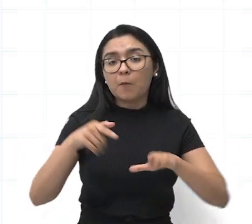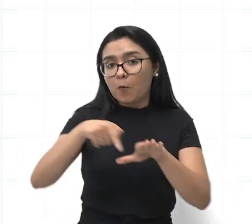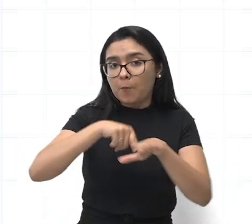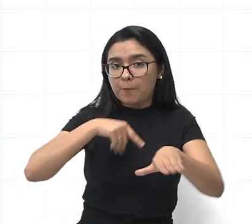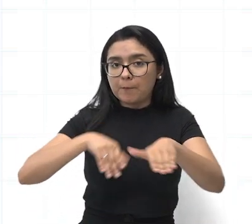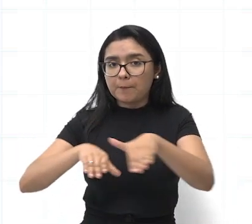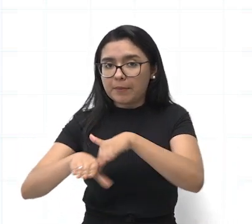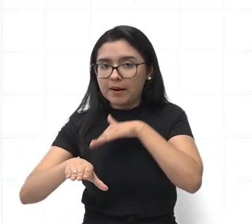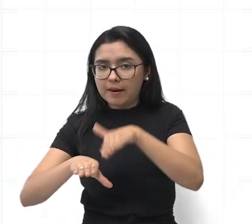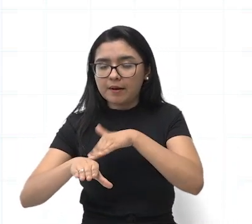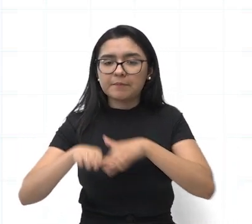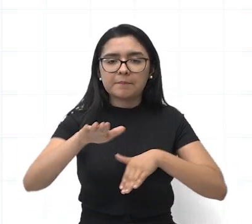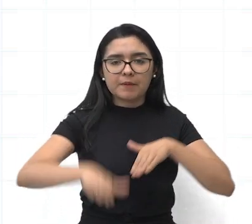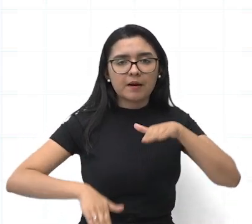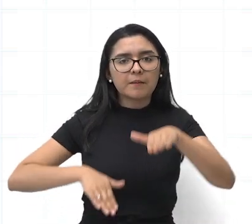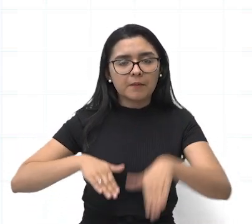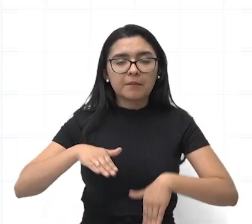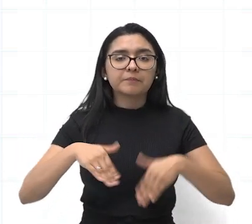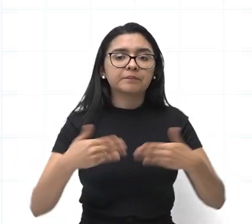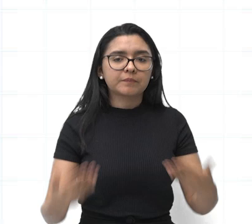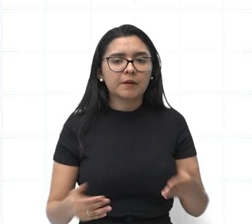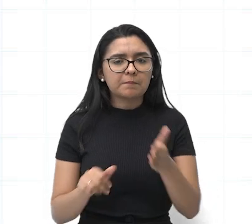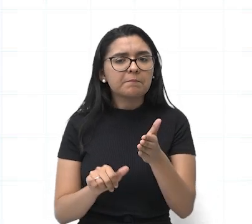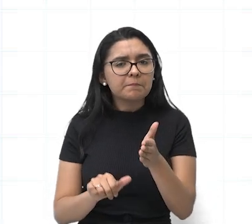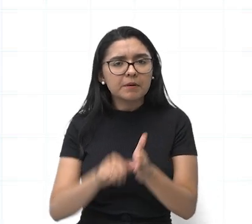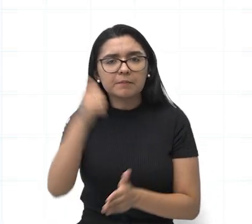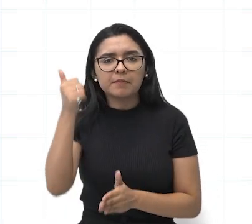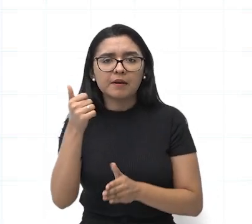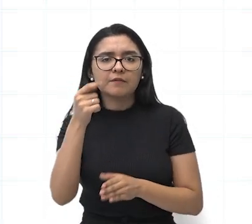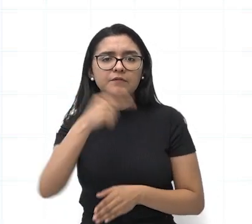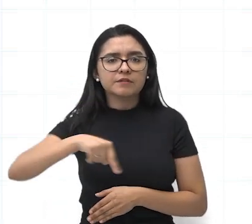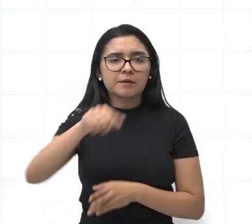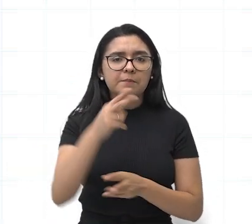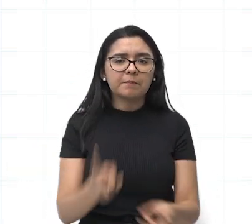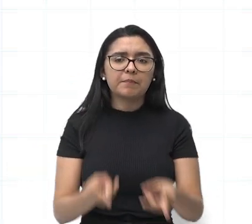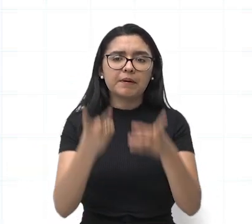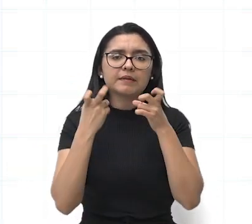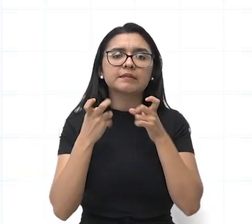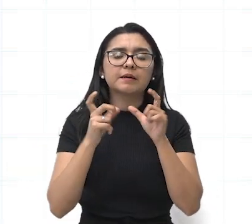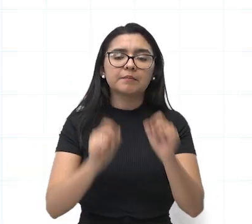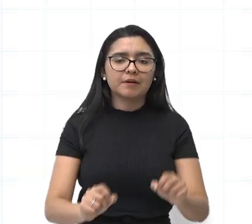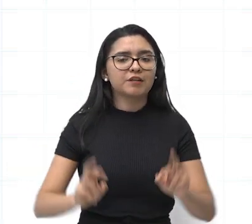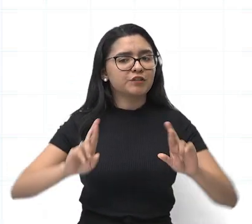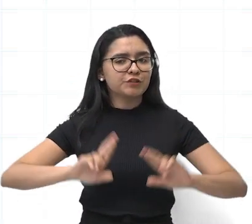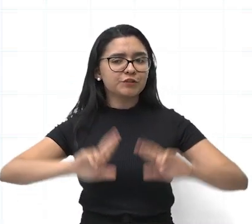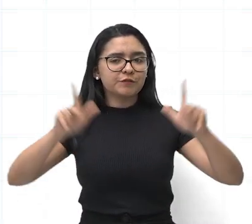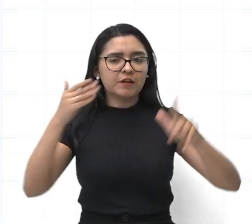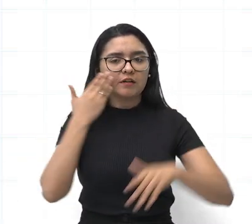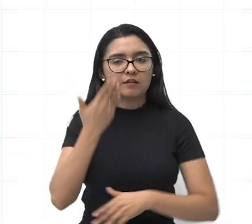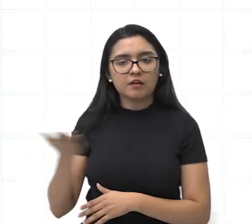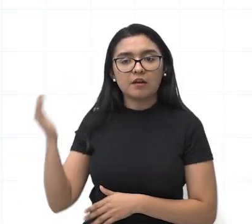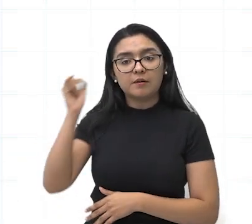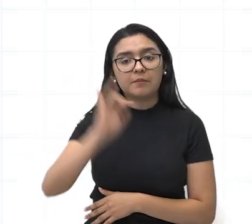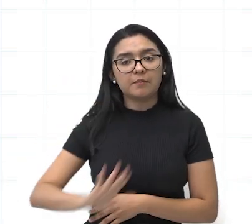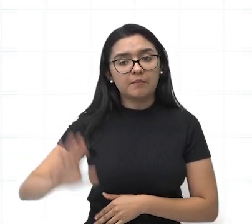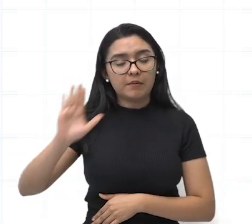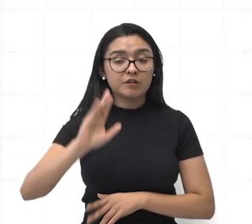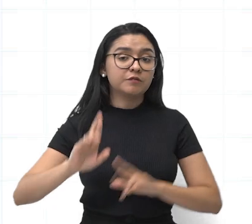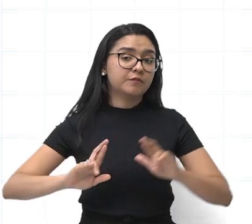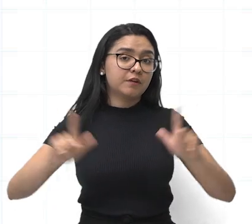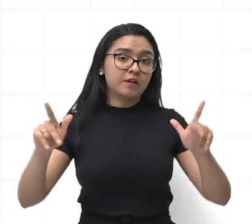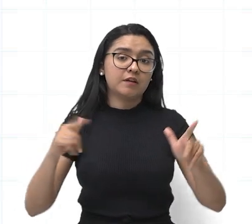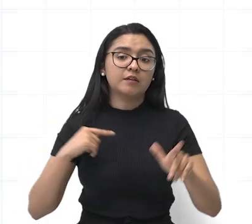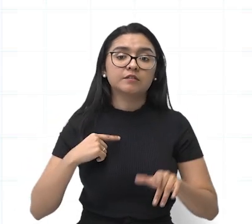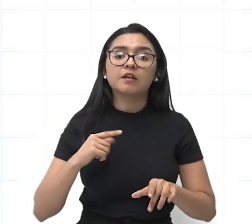a imagem. A primeira coisa que dá para vocês verem aí, bastante diferente das bikes atuais, é justamente